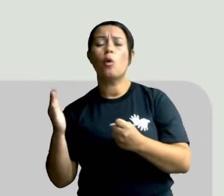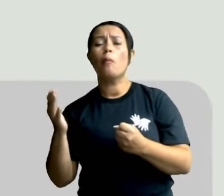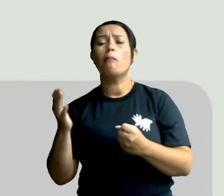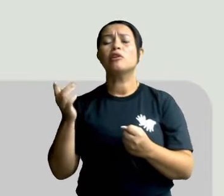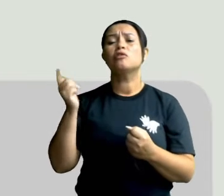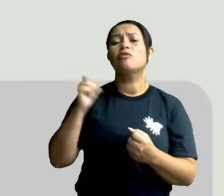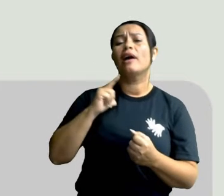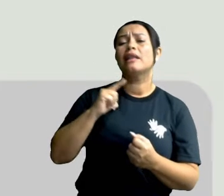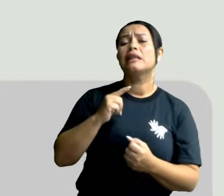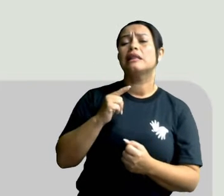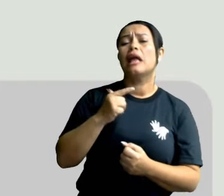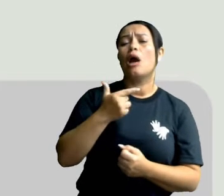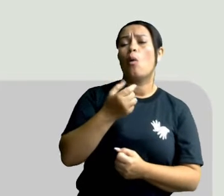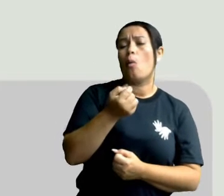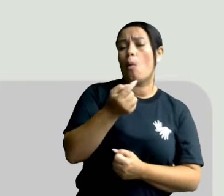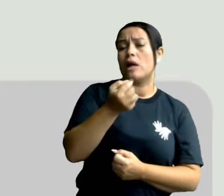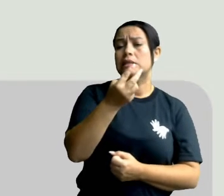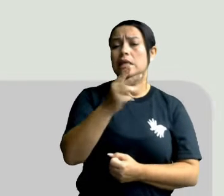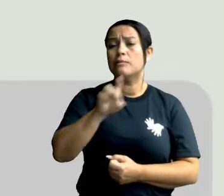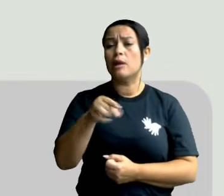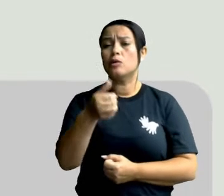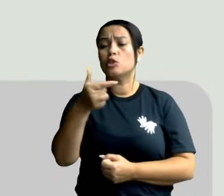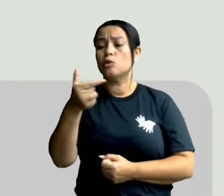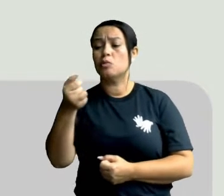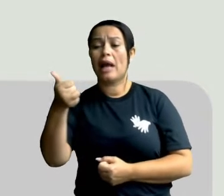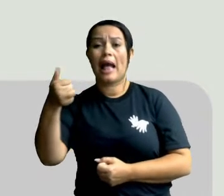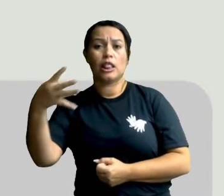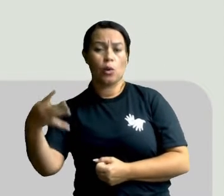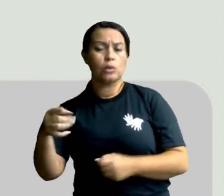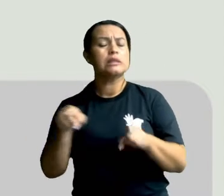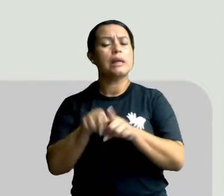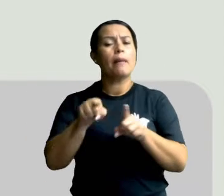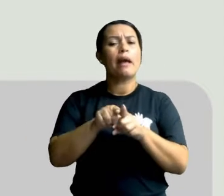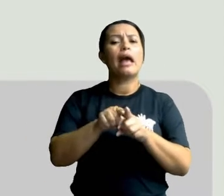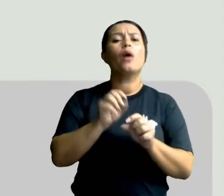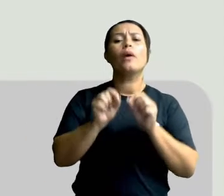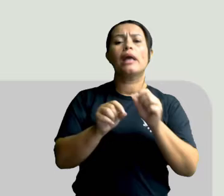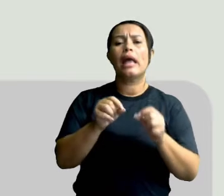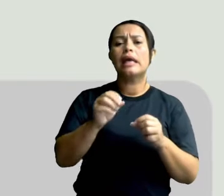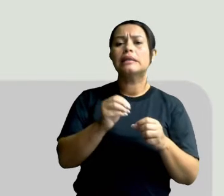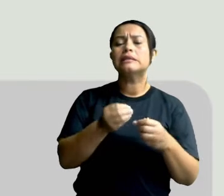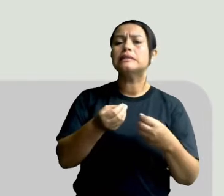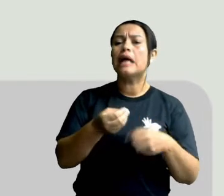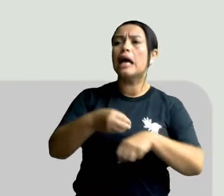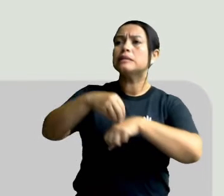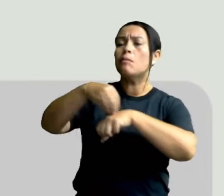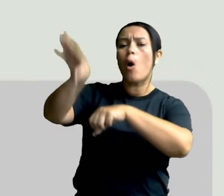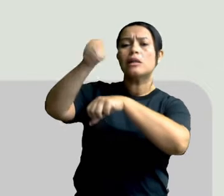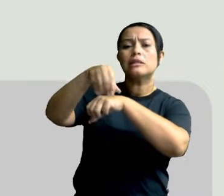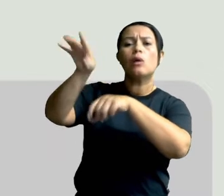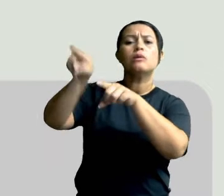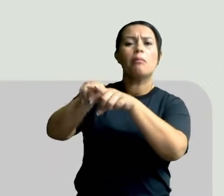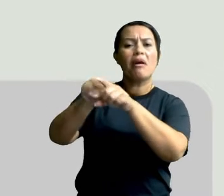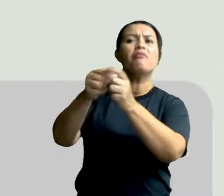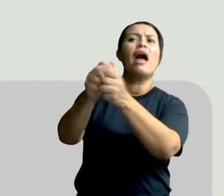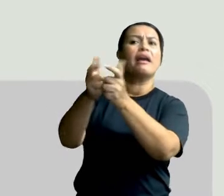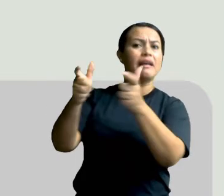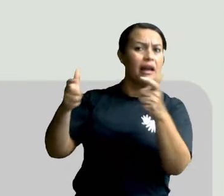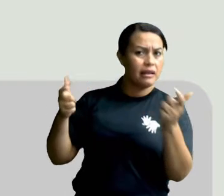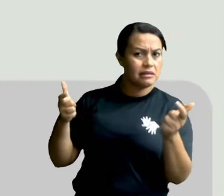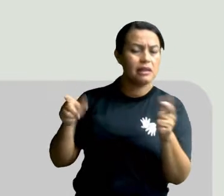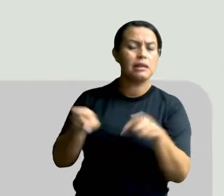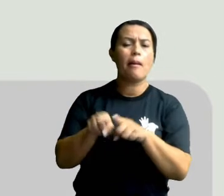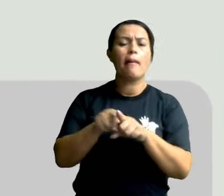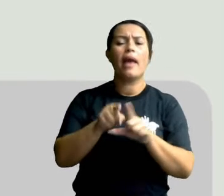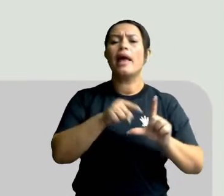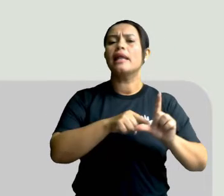3 bilhões de toneladas em 2014. Enquanto a exportação também vai crescer de uma forma mais modesta, mas também vai